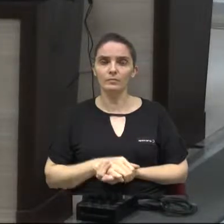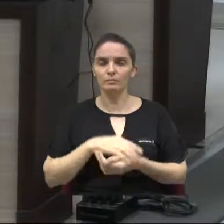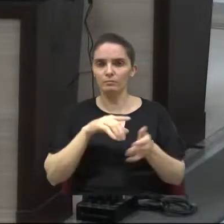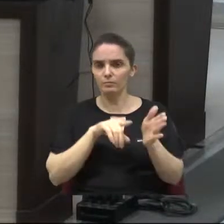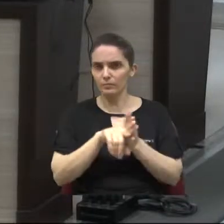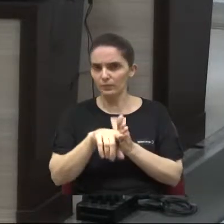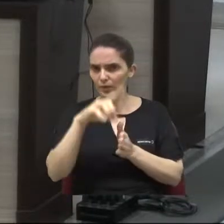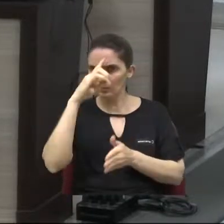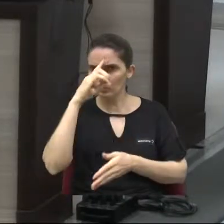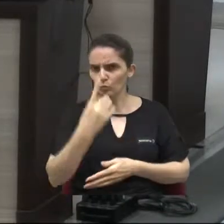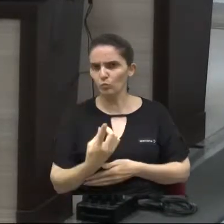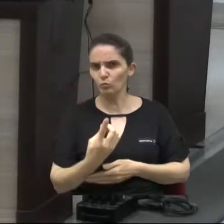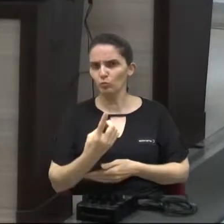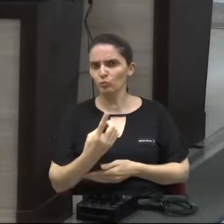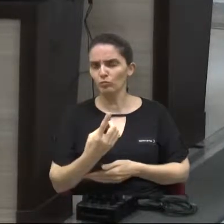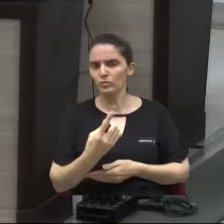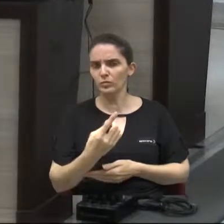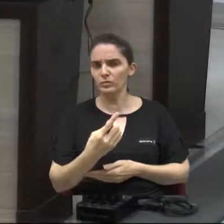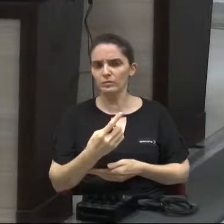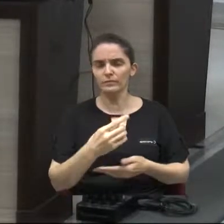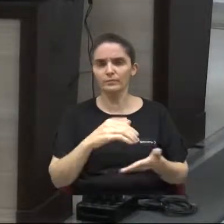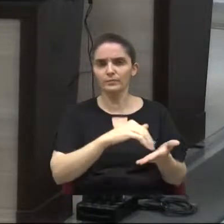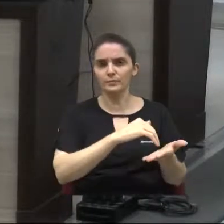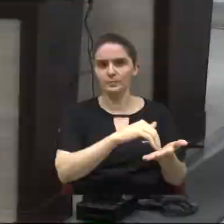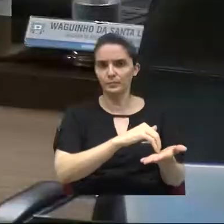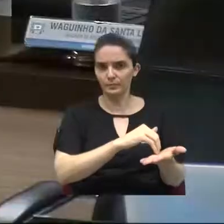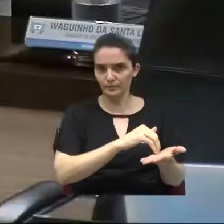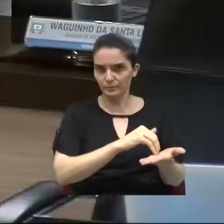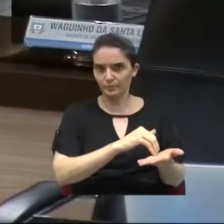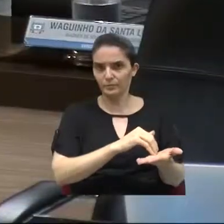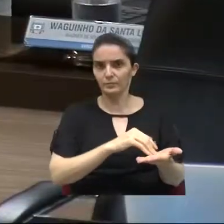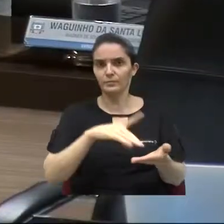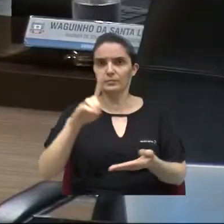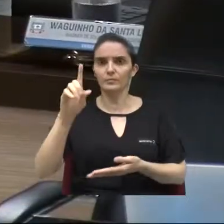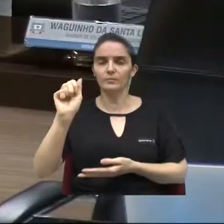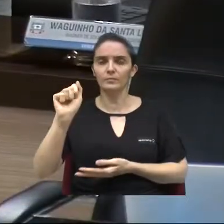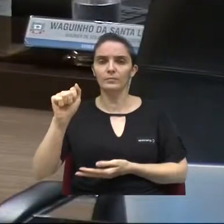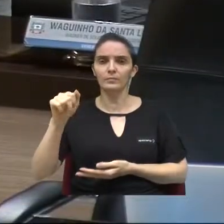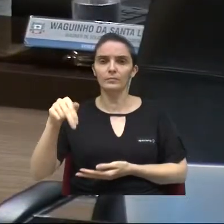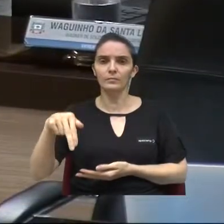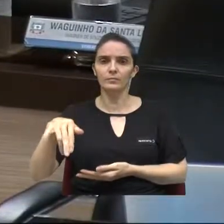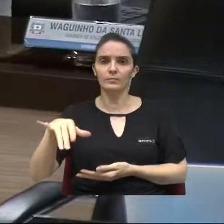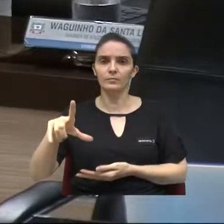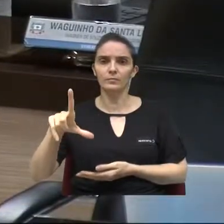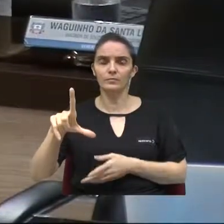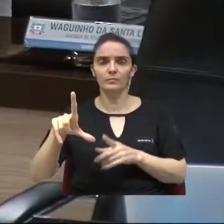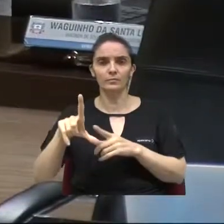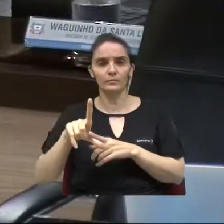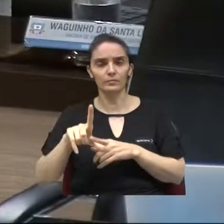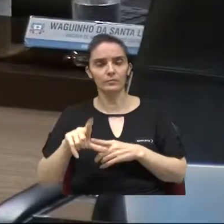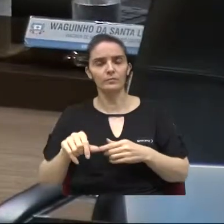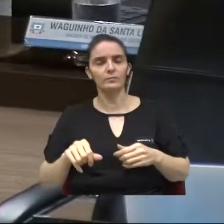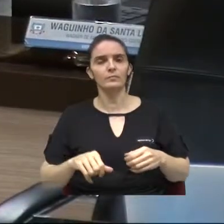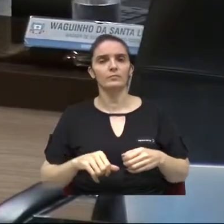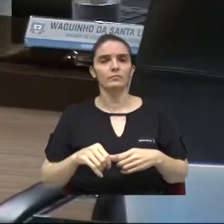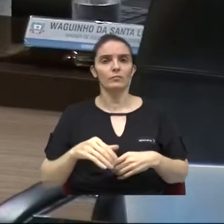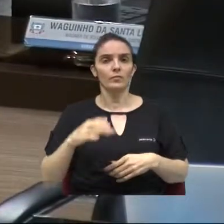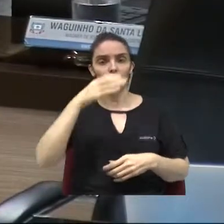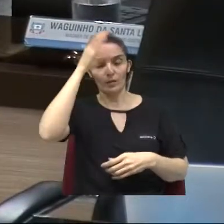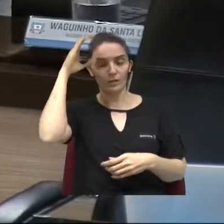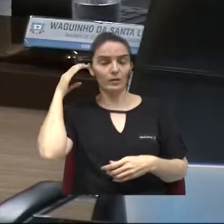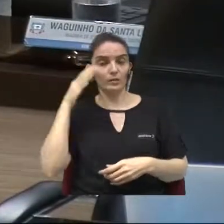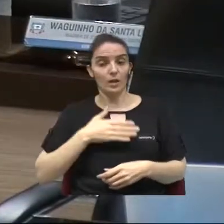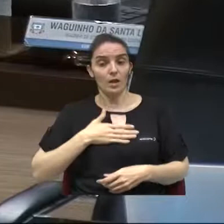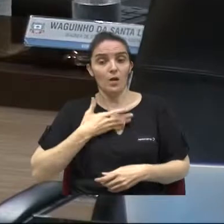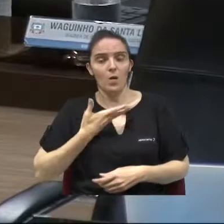ao secretário, doutor Daniel de Campos, que tanto tenho admiração por ter feito escola na UAB, tive a honra já de votar